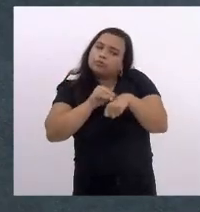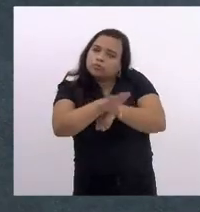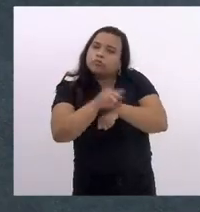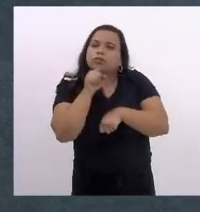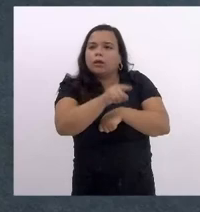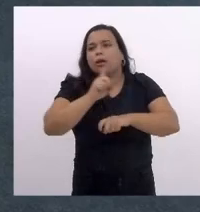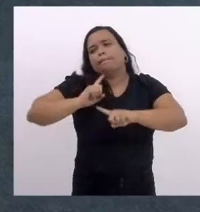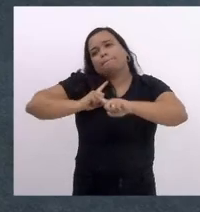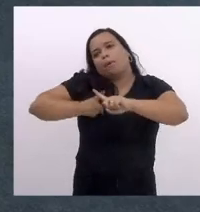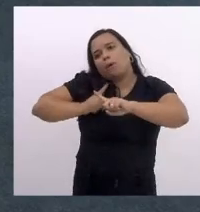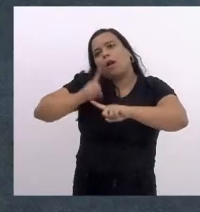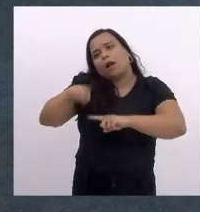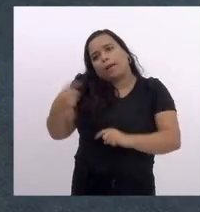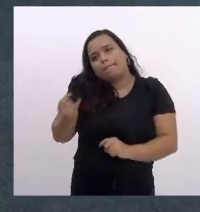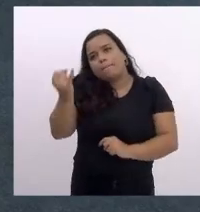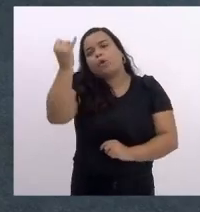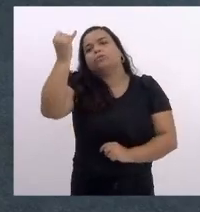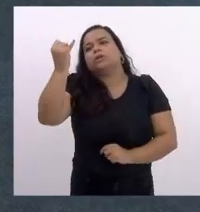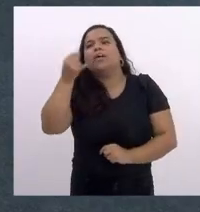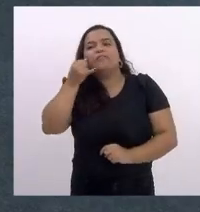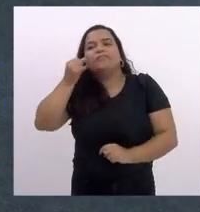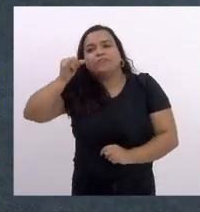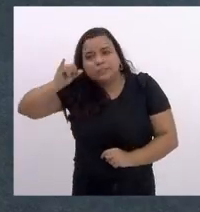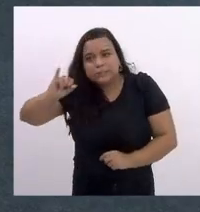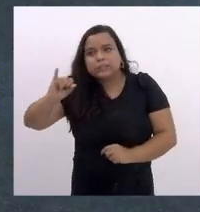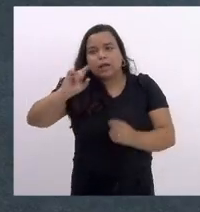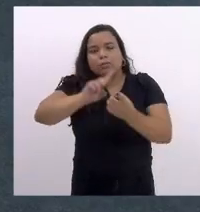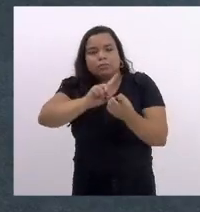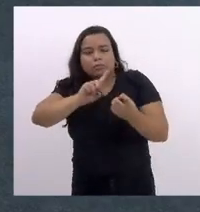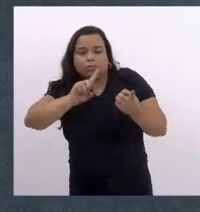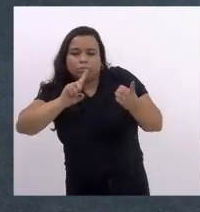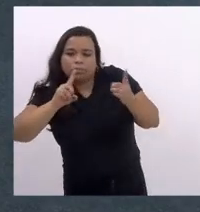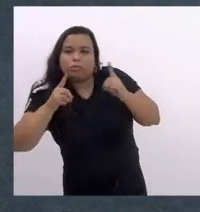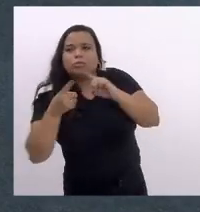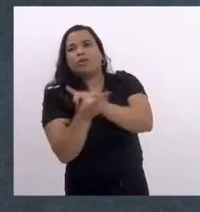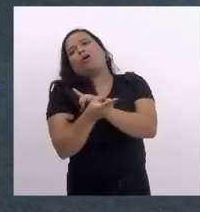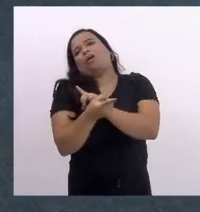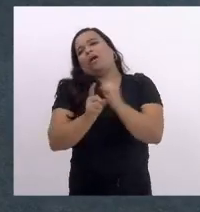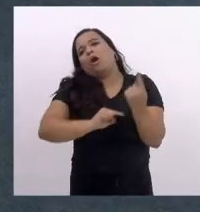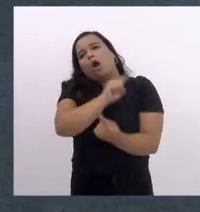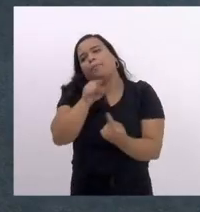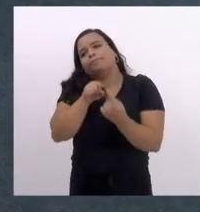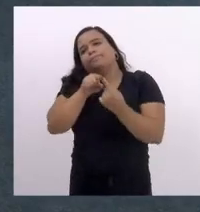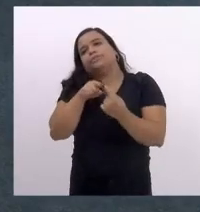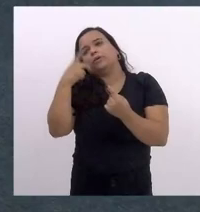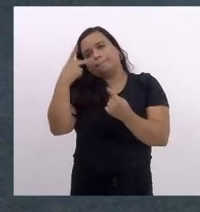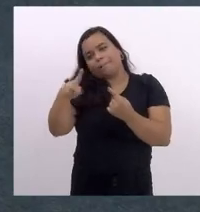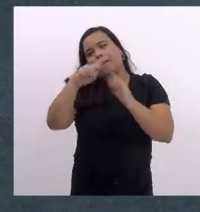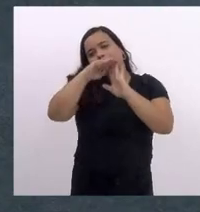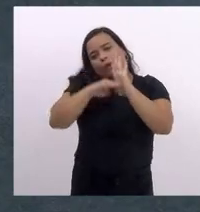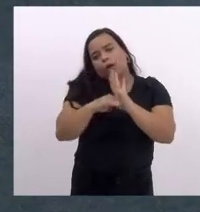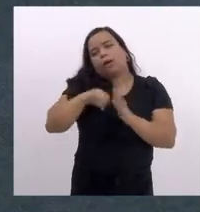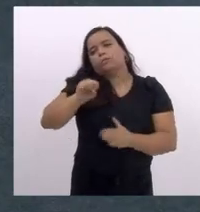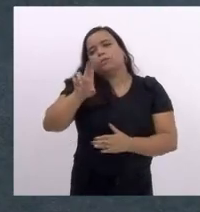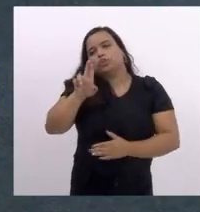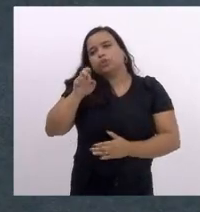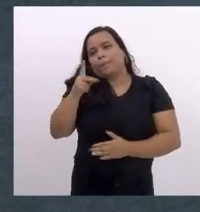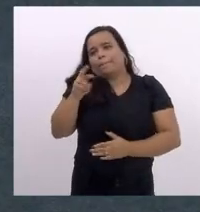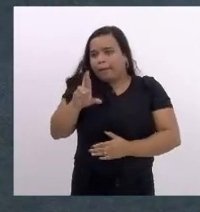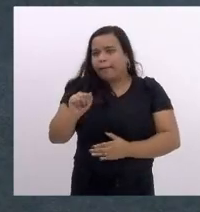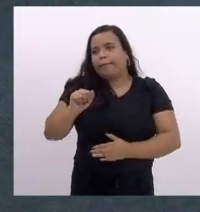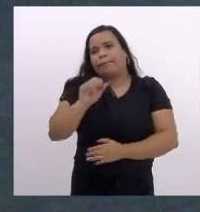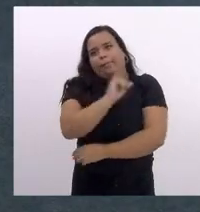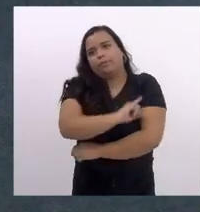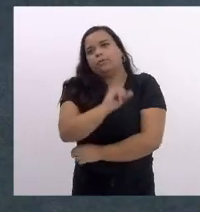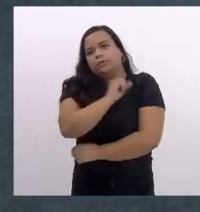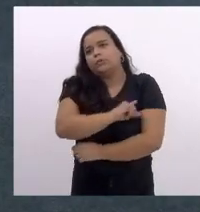que é importante que não desviemos aí o caráter de superação da